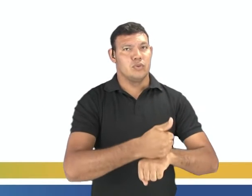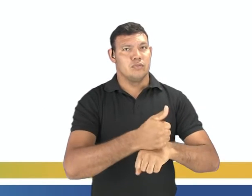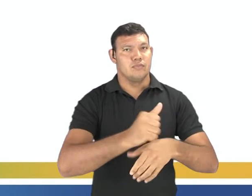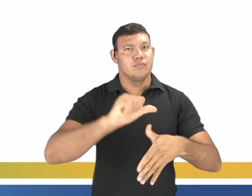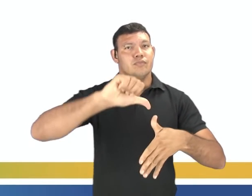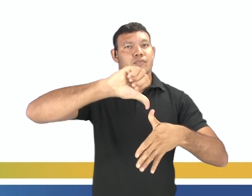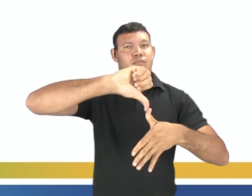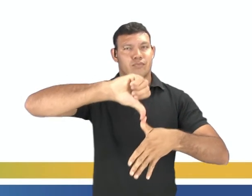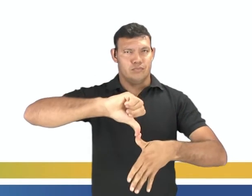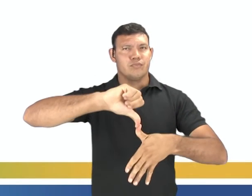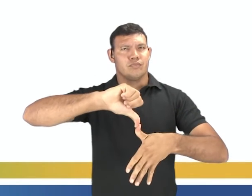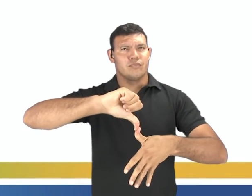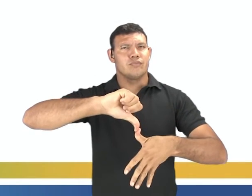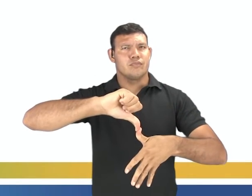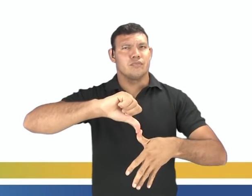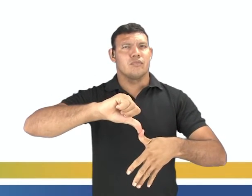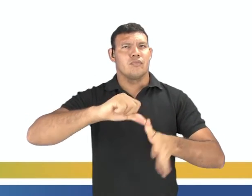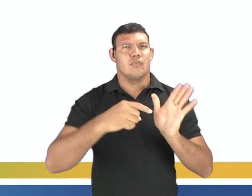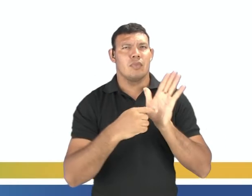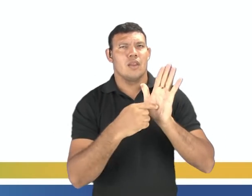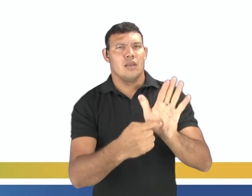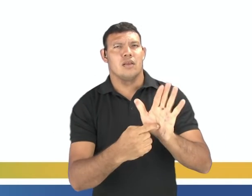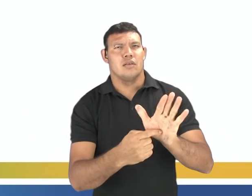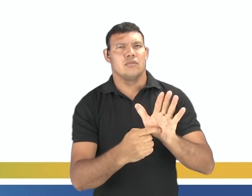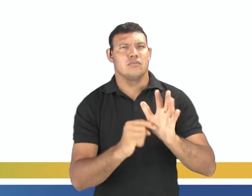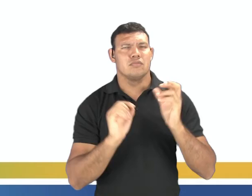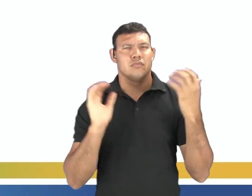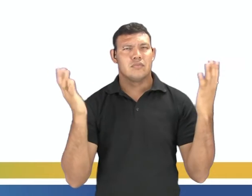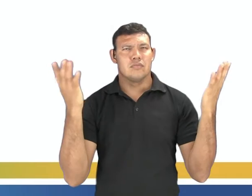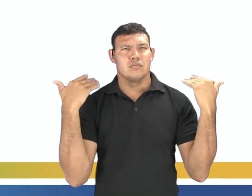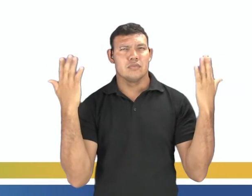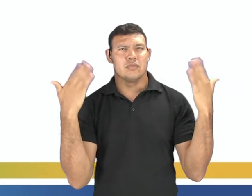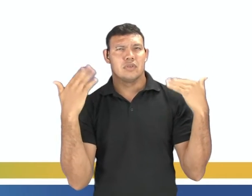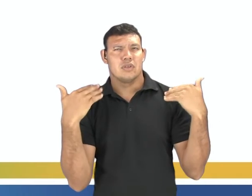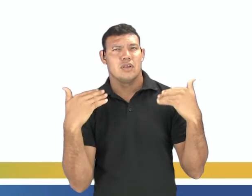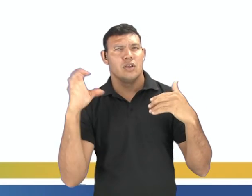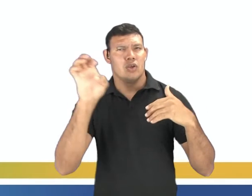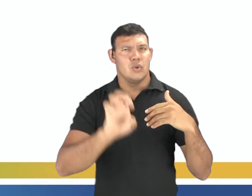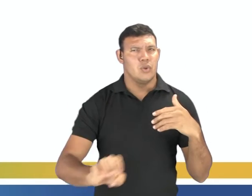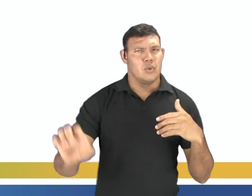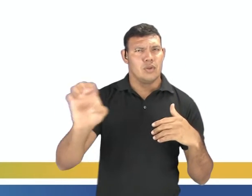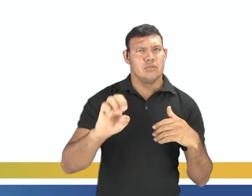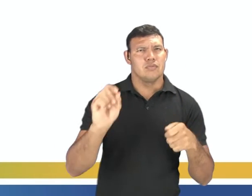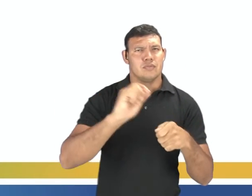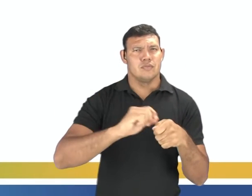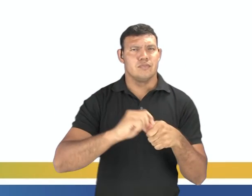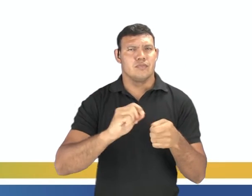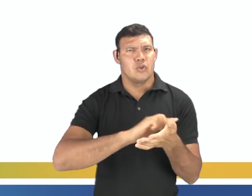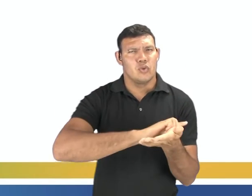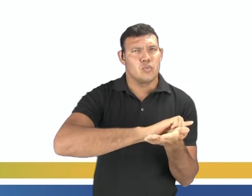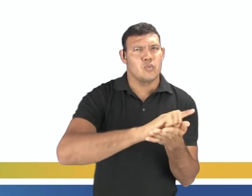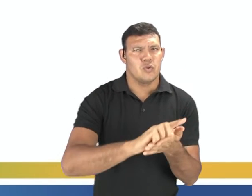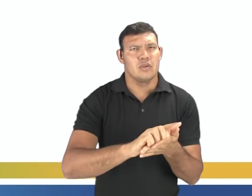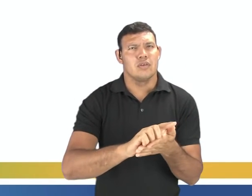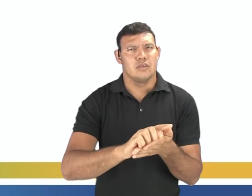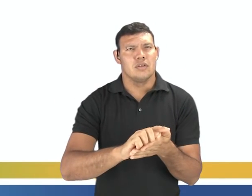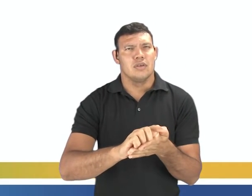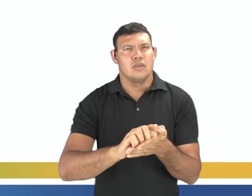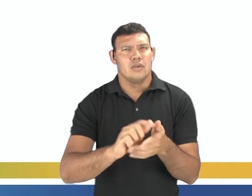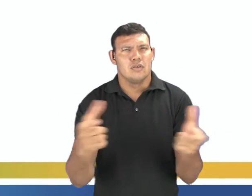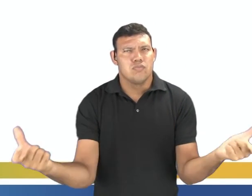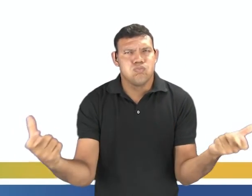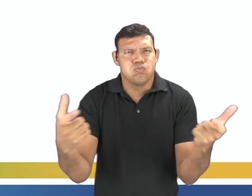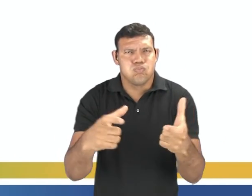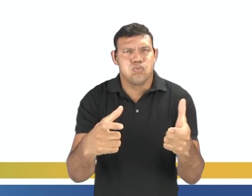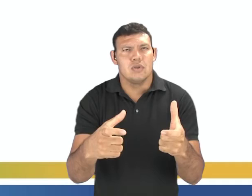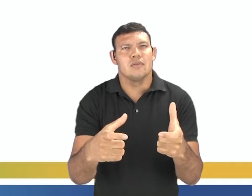subsistência em pequenas propriedades e utilizavam mão de obra livre. E letra D. As